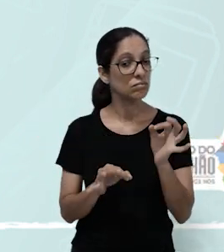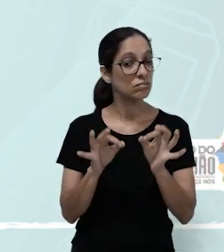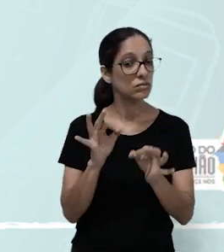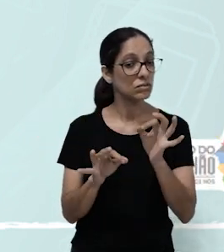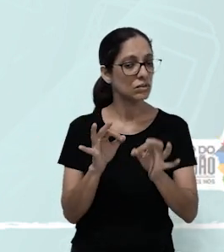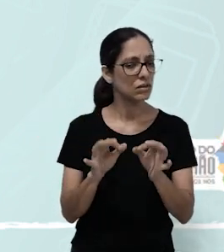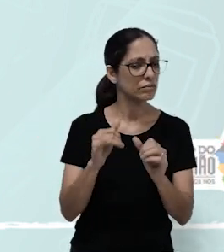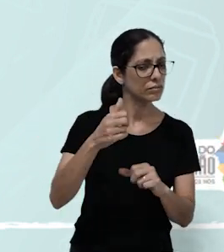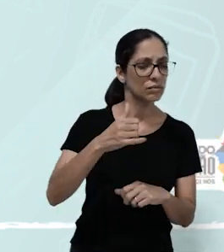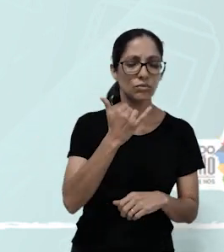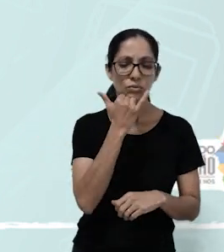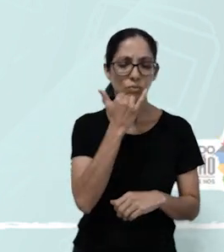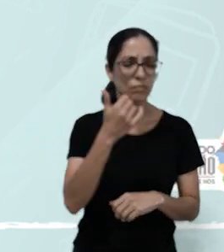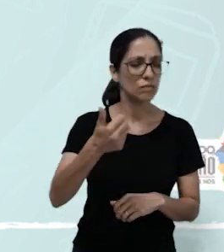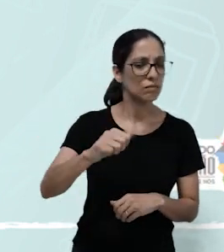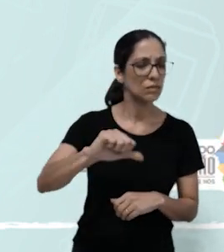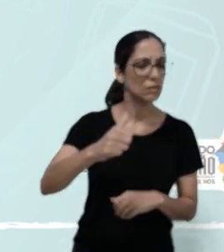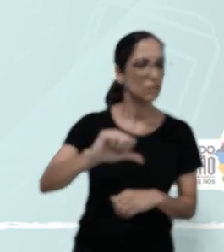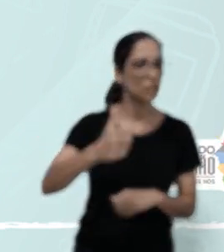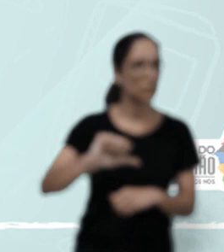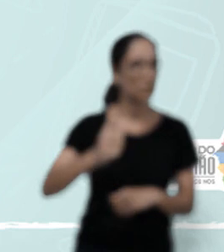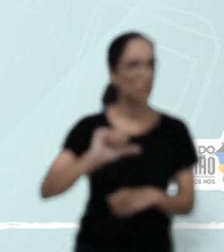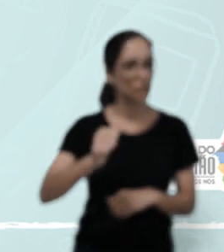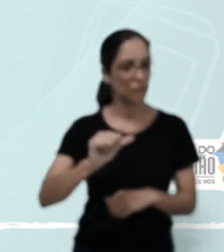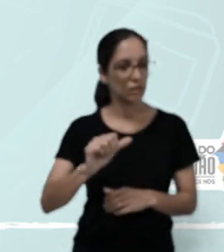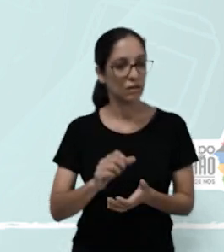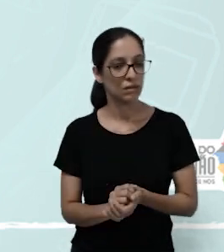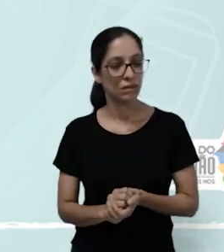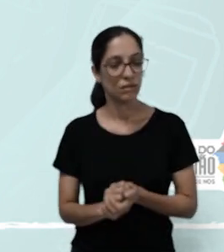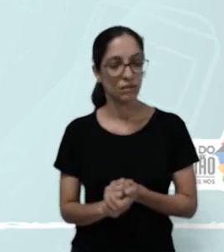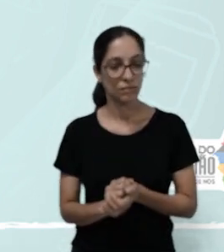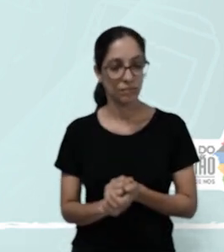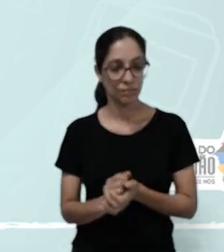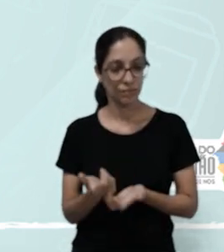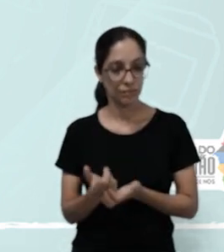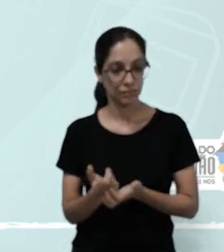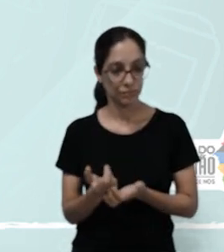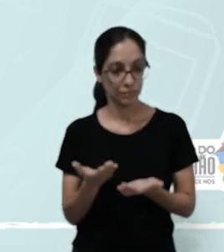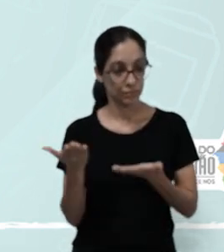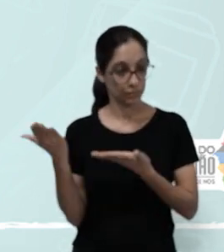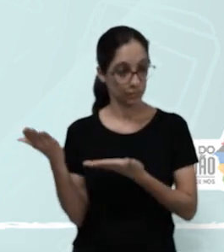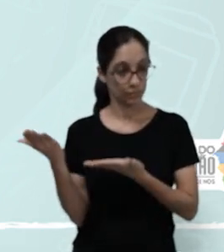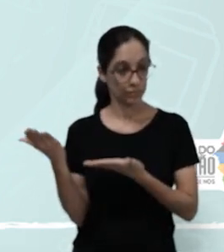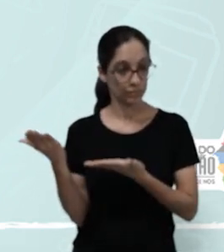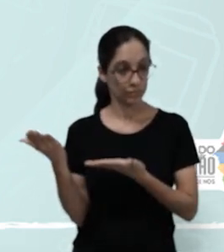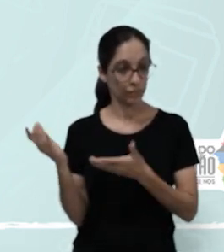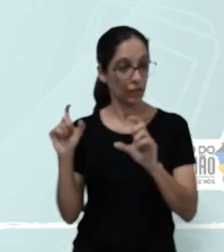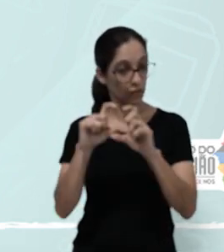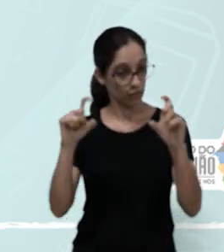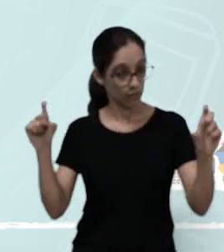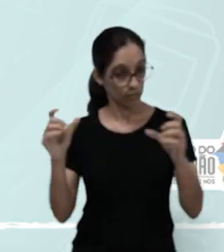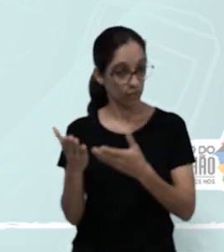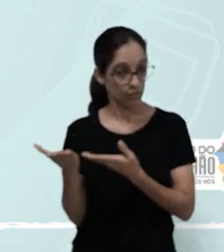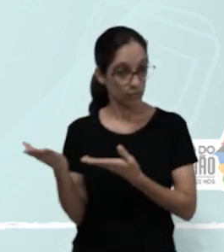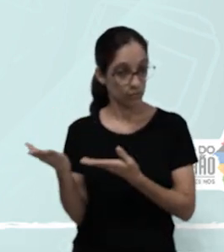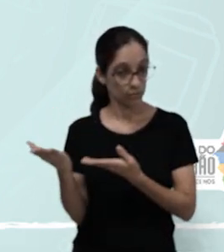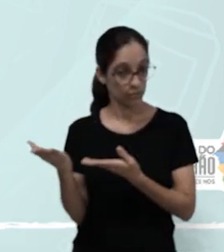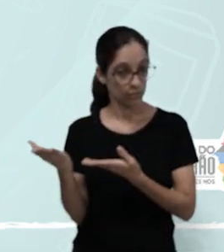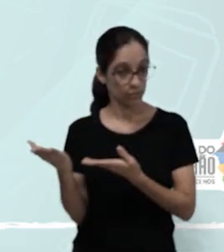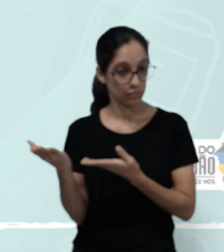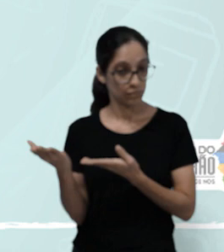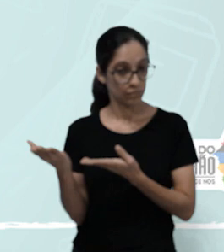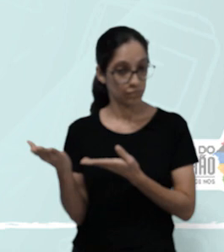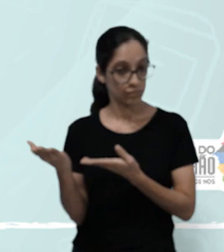né, para você avaliar ou analisar o item da palavra. Everybody, nessa frase aqui, everybody